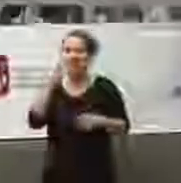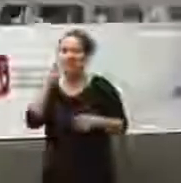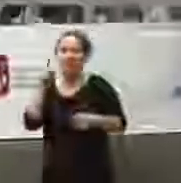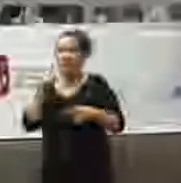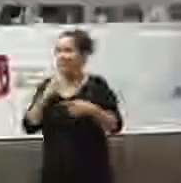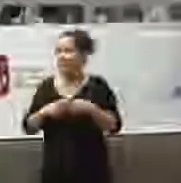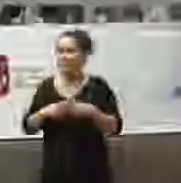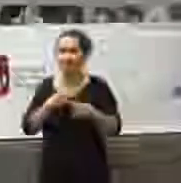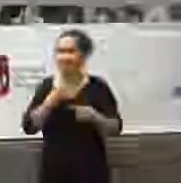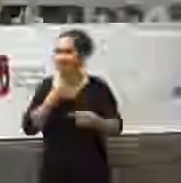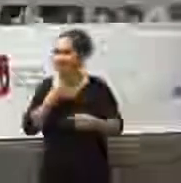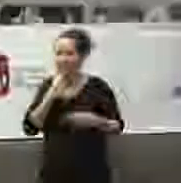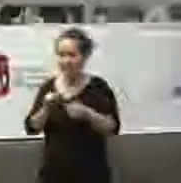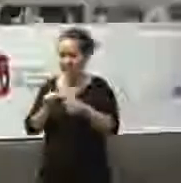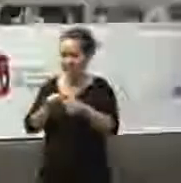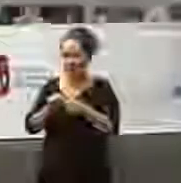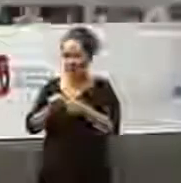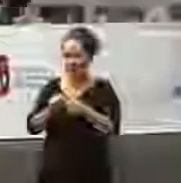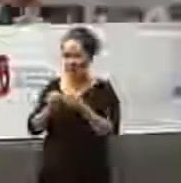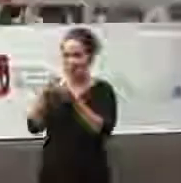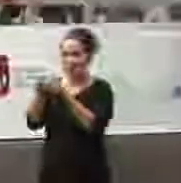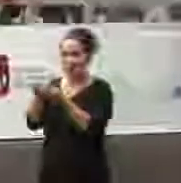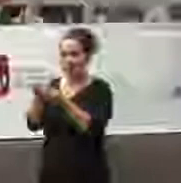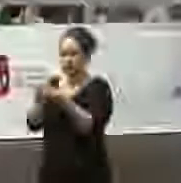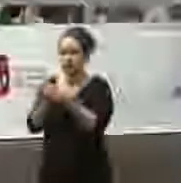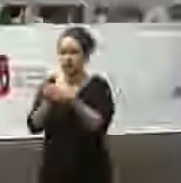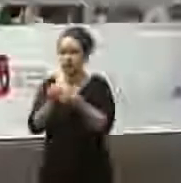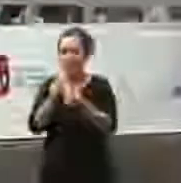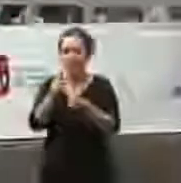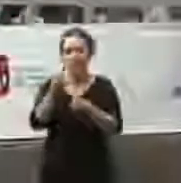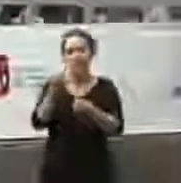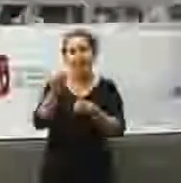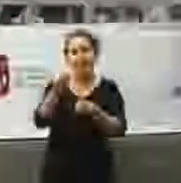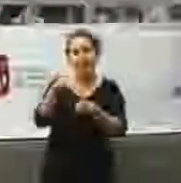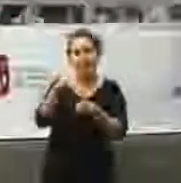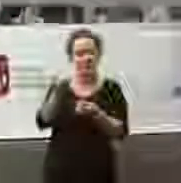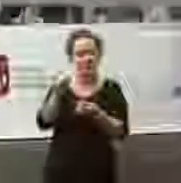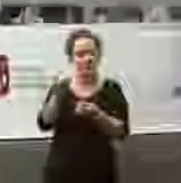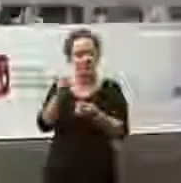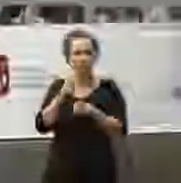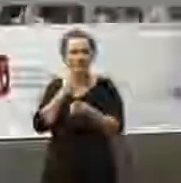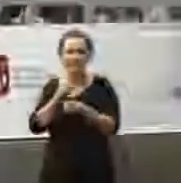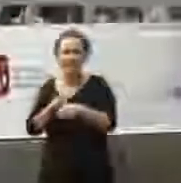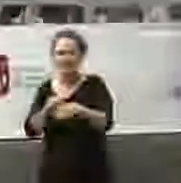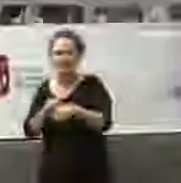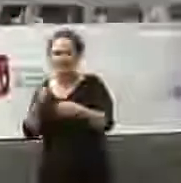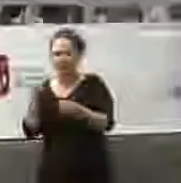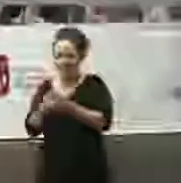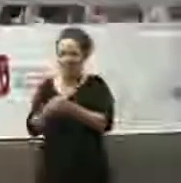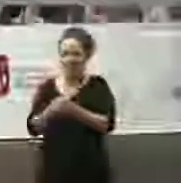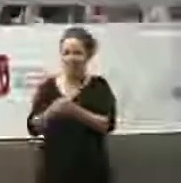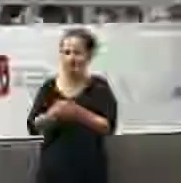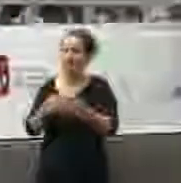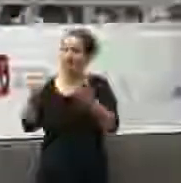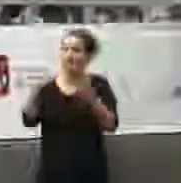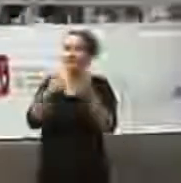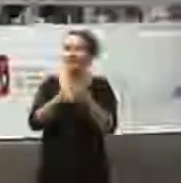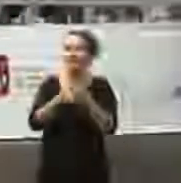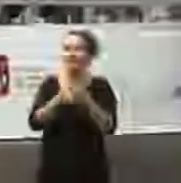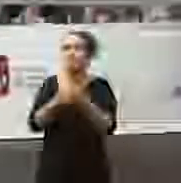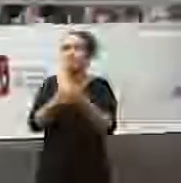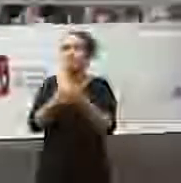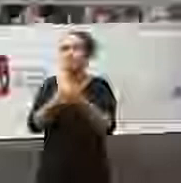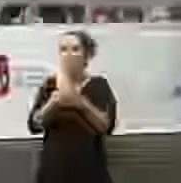mandou os fatores plasmáticos número correto mas nós continuamos tendo que comprar os recombina antes até que